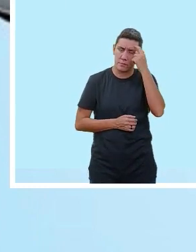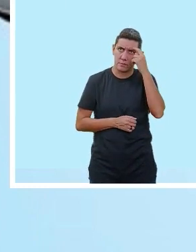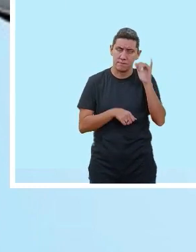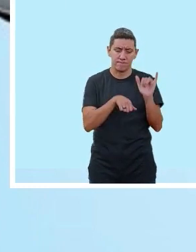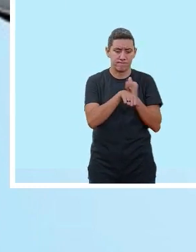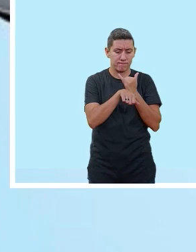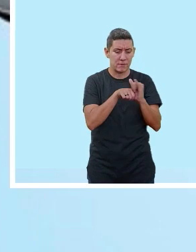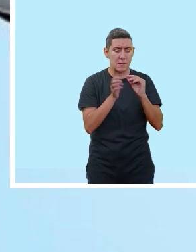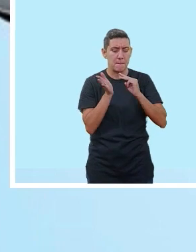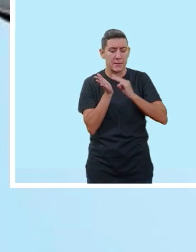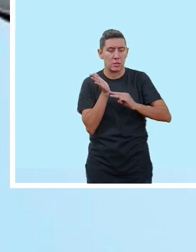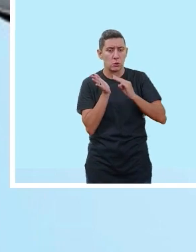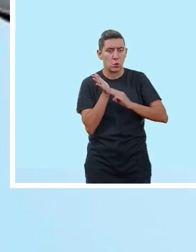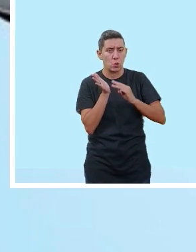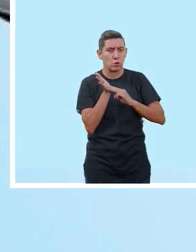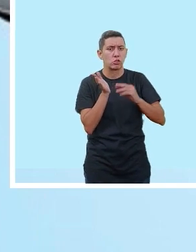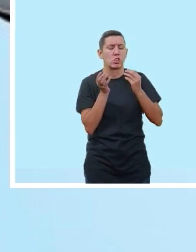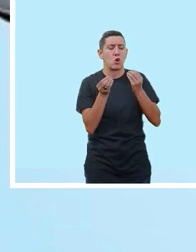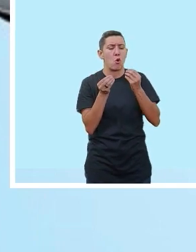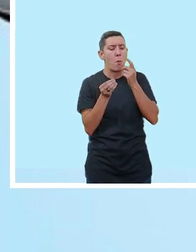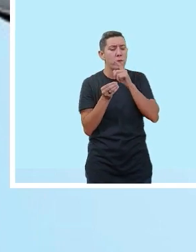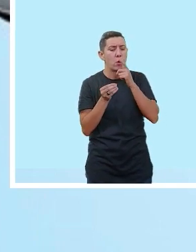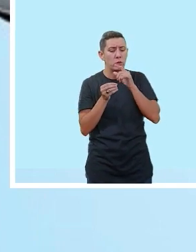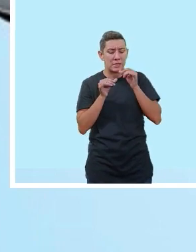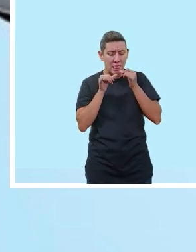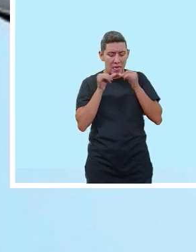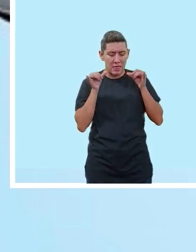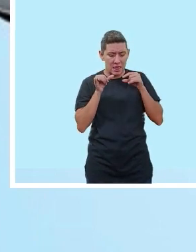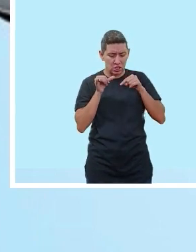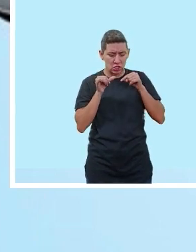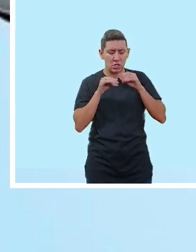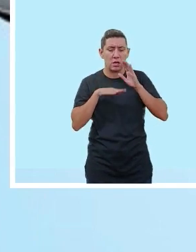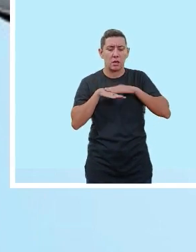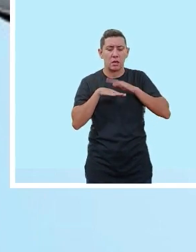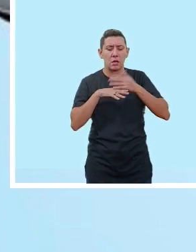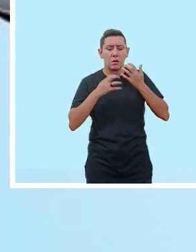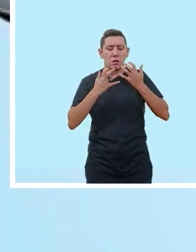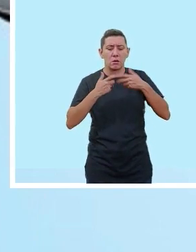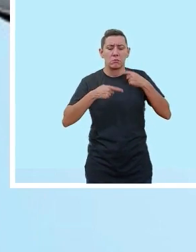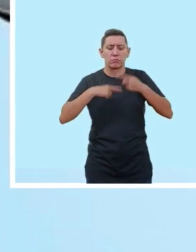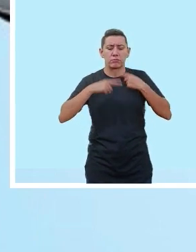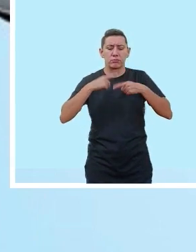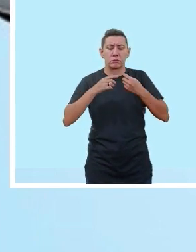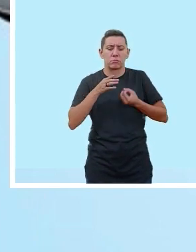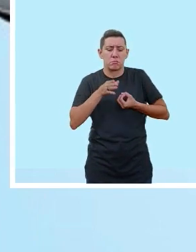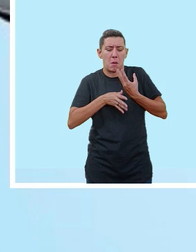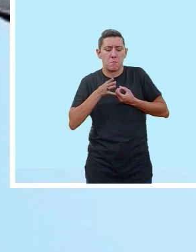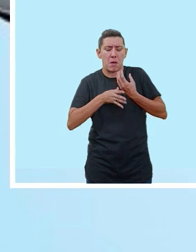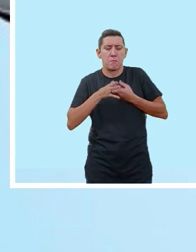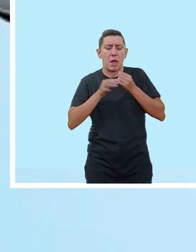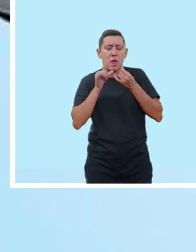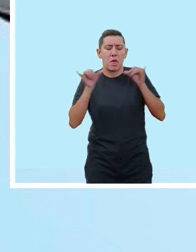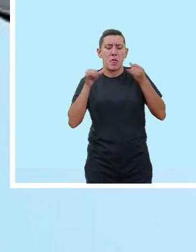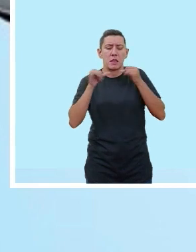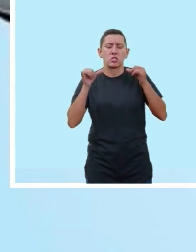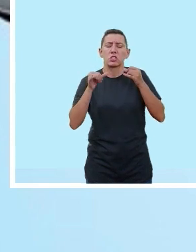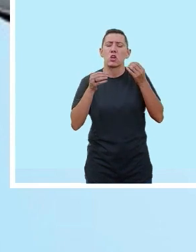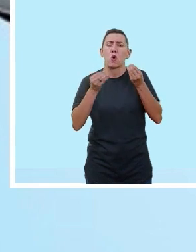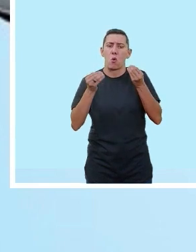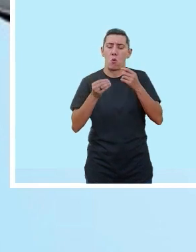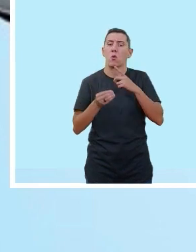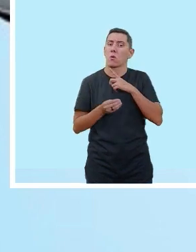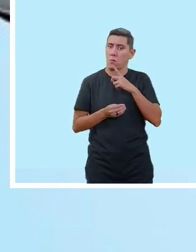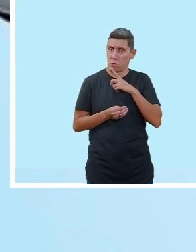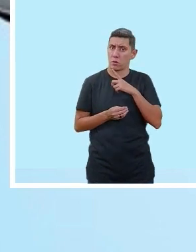por fontes de energia renováveis, né? Então nós temos dois tópicos